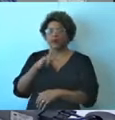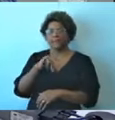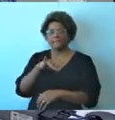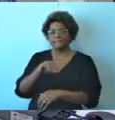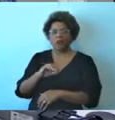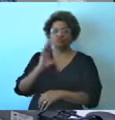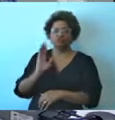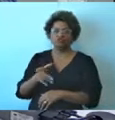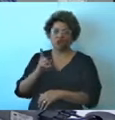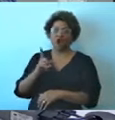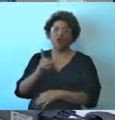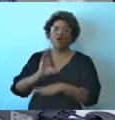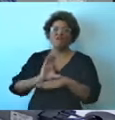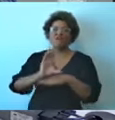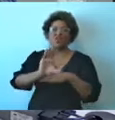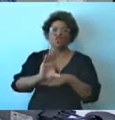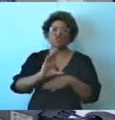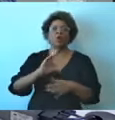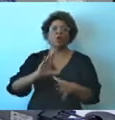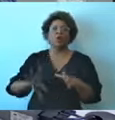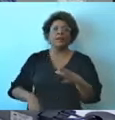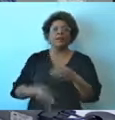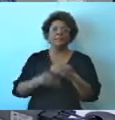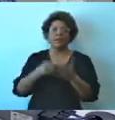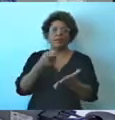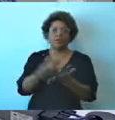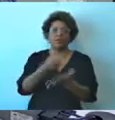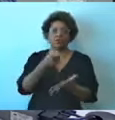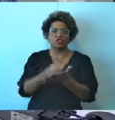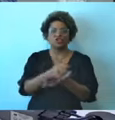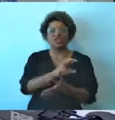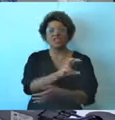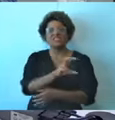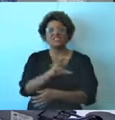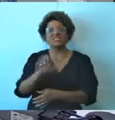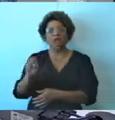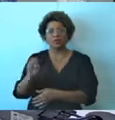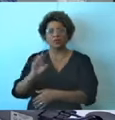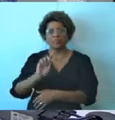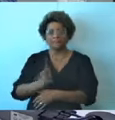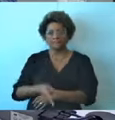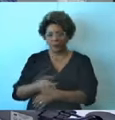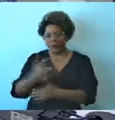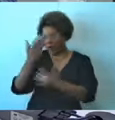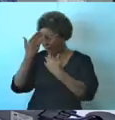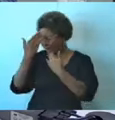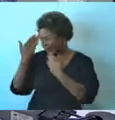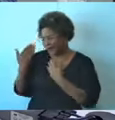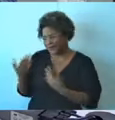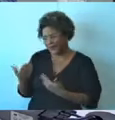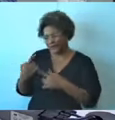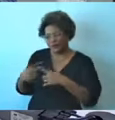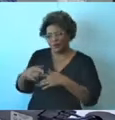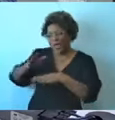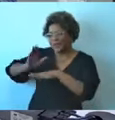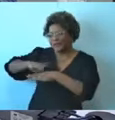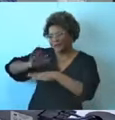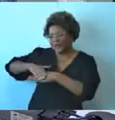né, Braulio? Parabéns por isso também, tá? A gente agradece, eu agradeço enquanto usuário das vias aí,